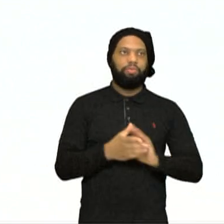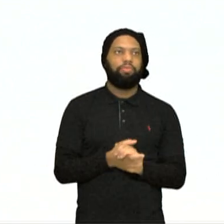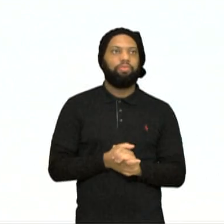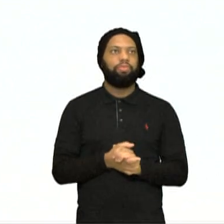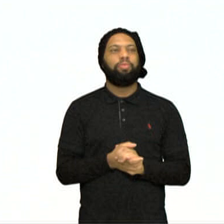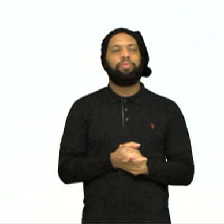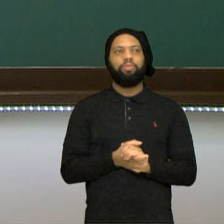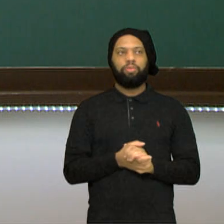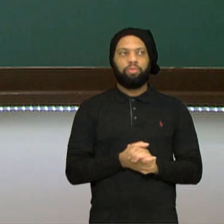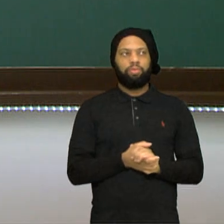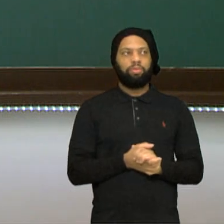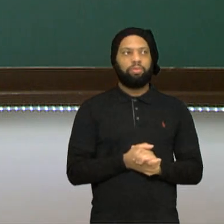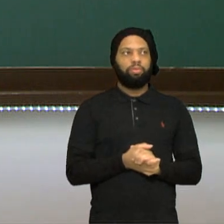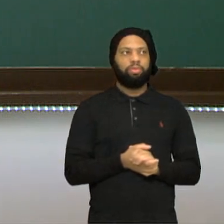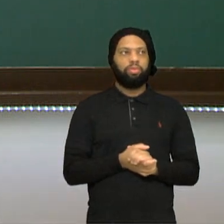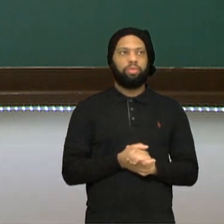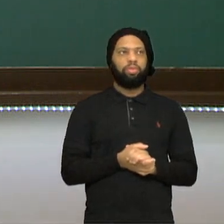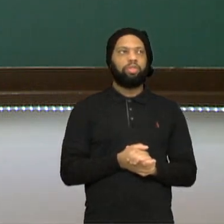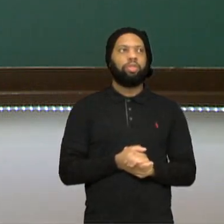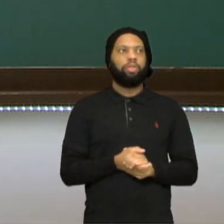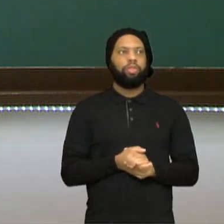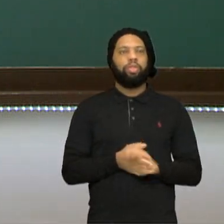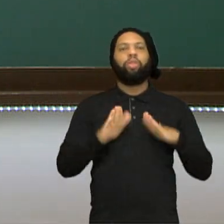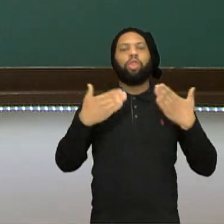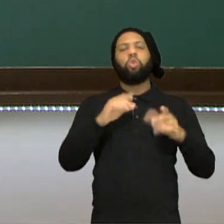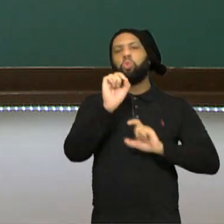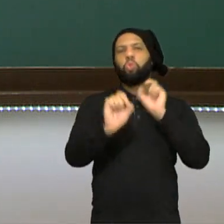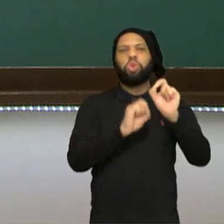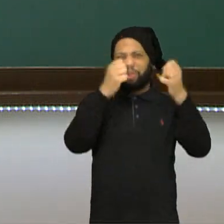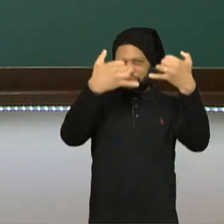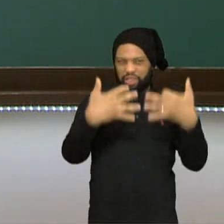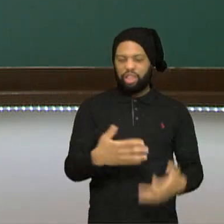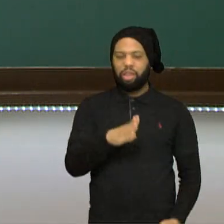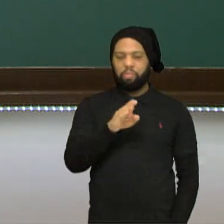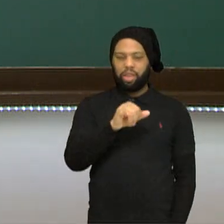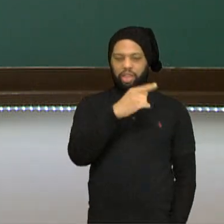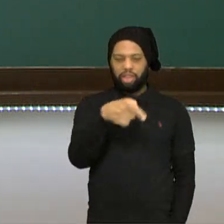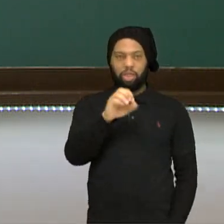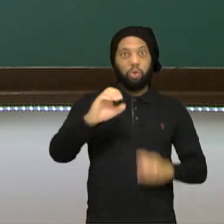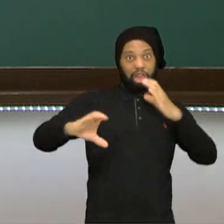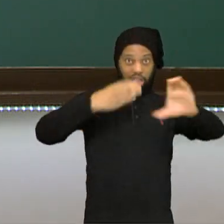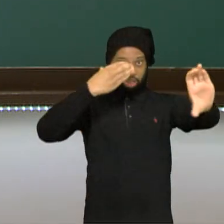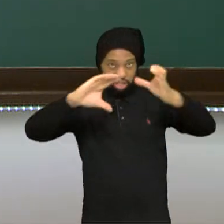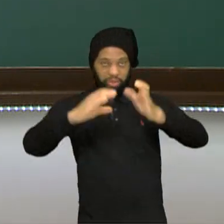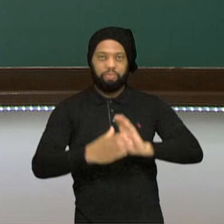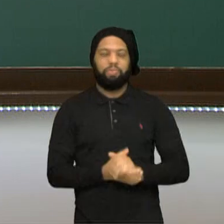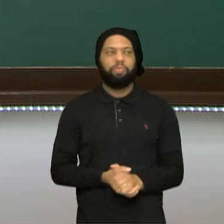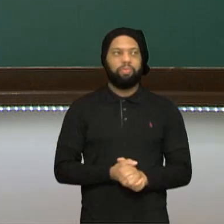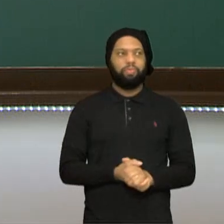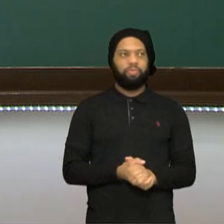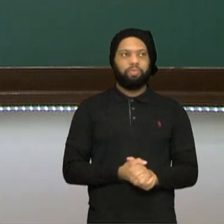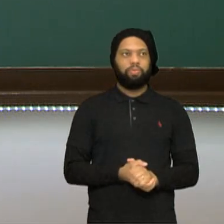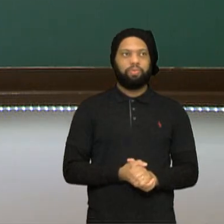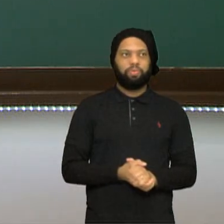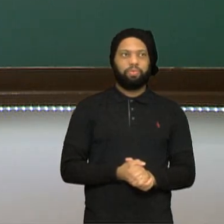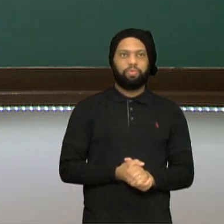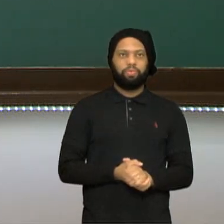Baião de Dois, né? Então, o baião vai falar um pouquinho sobre o que é um baião, esse estilo, né? Então, vamos lá.